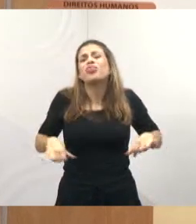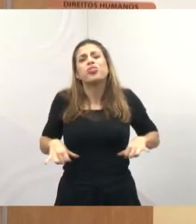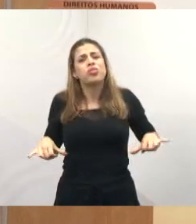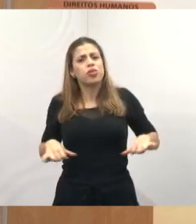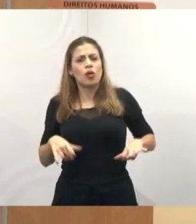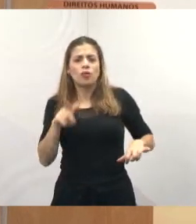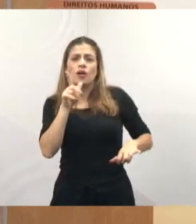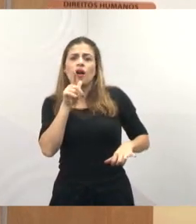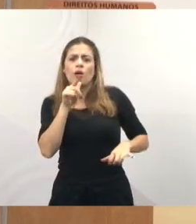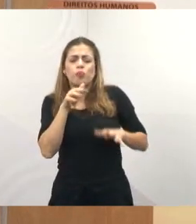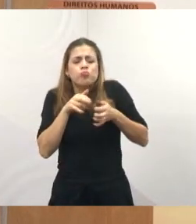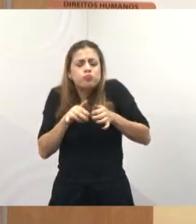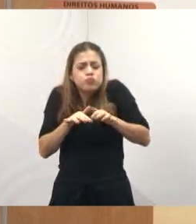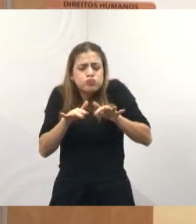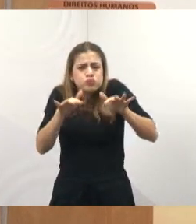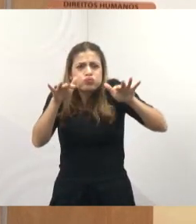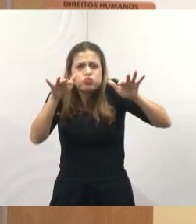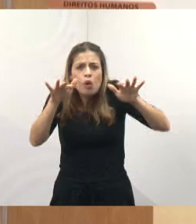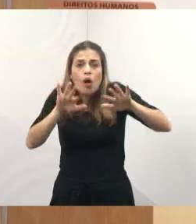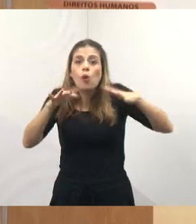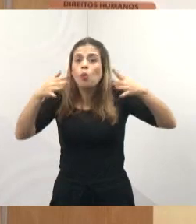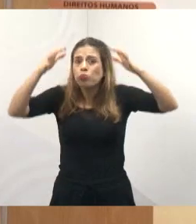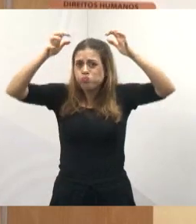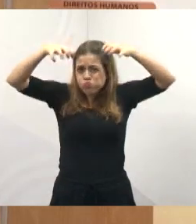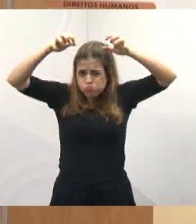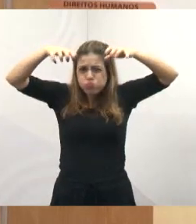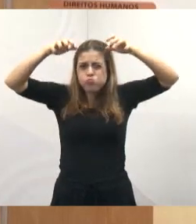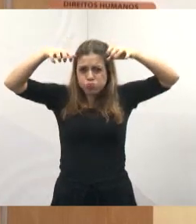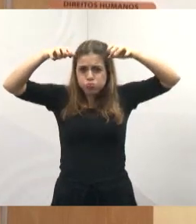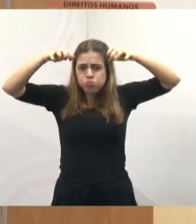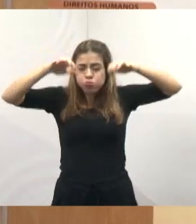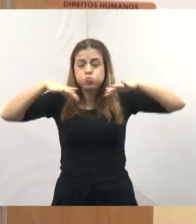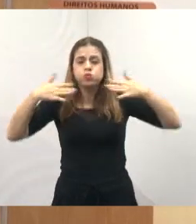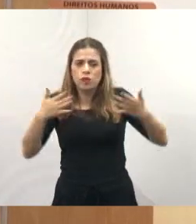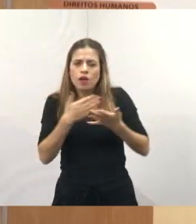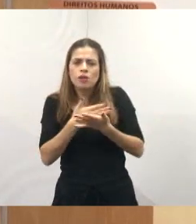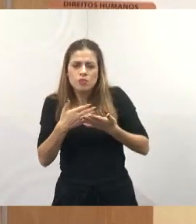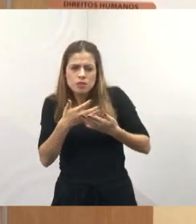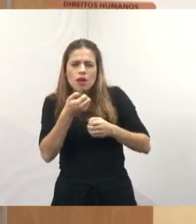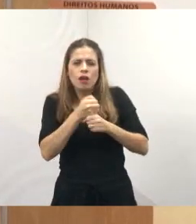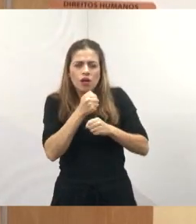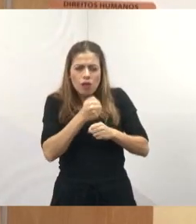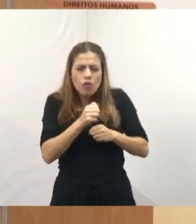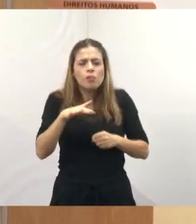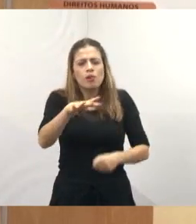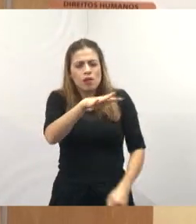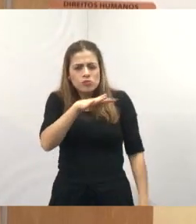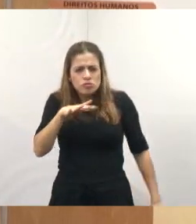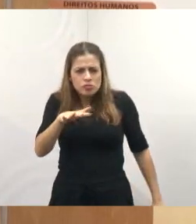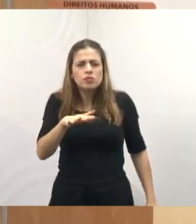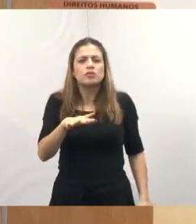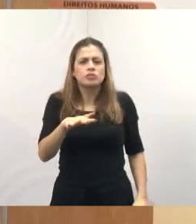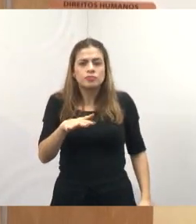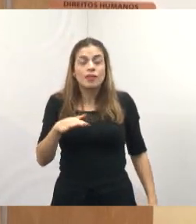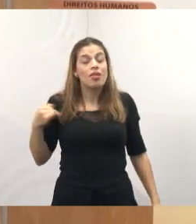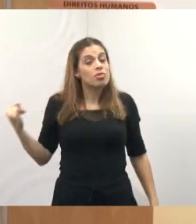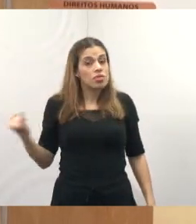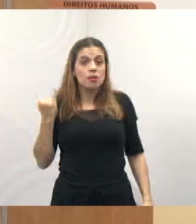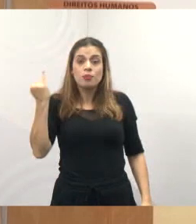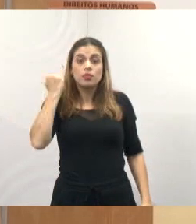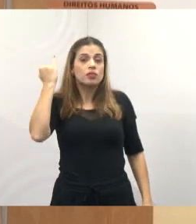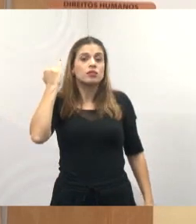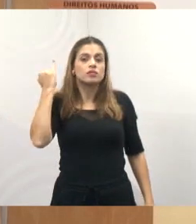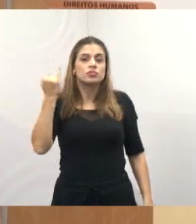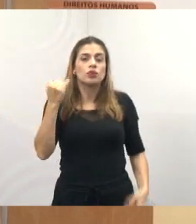foi assinado para começar a fazer essa obra que vai ajudar a população daquela região. Eu acho que isso que é importante, né, e